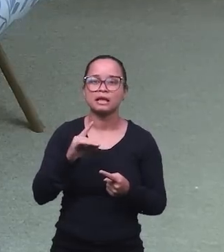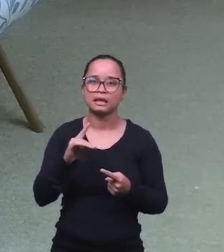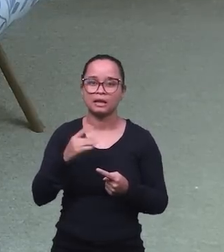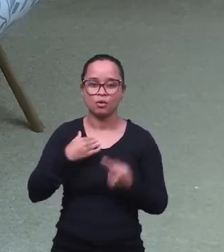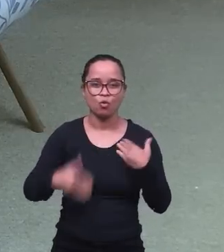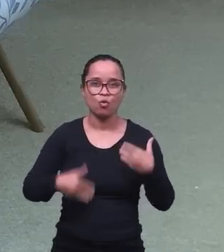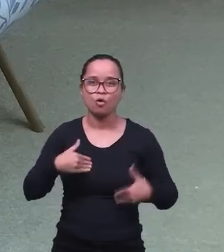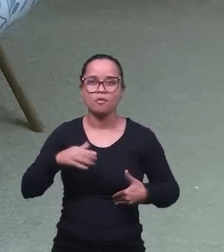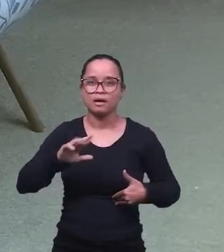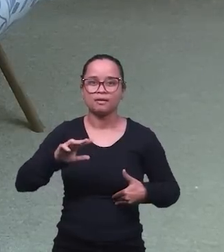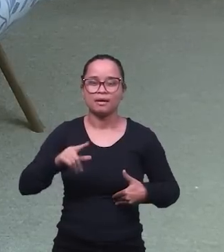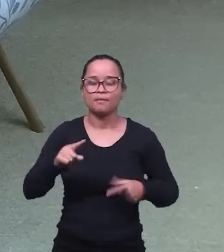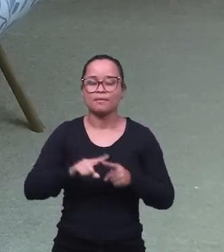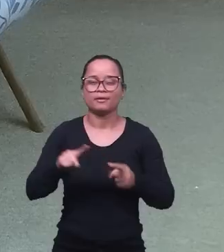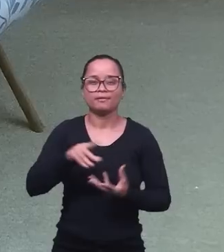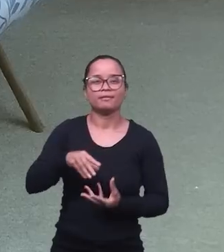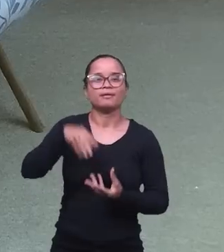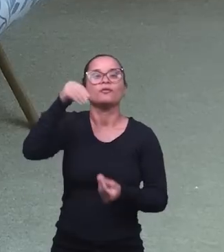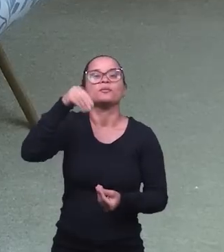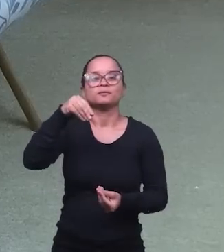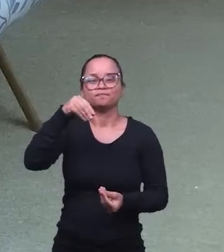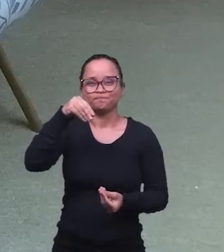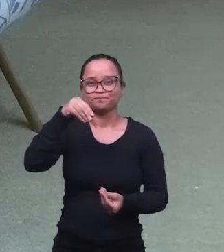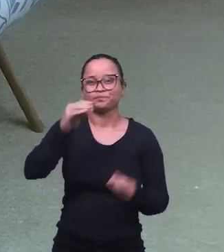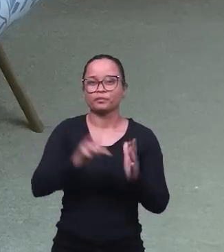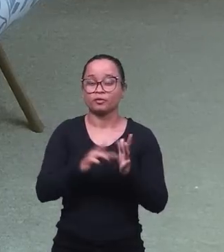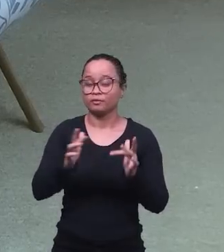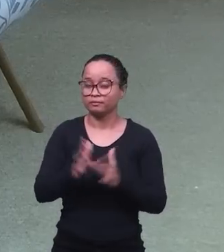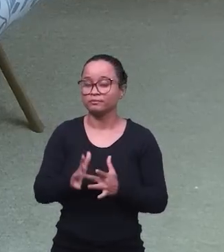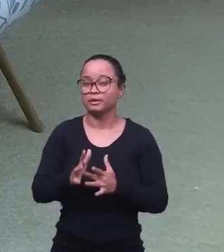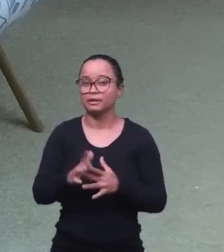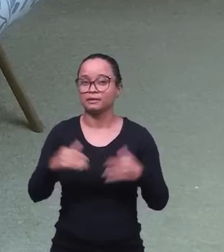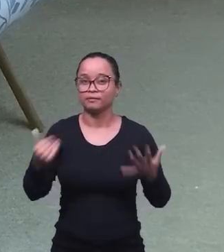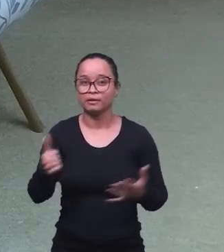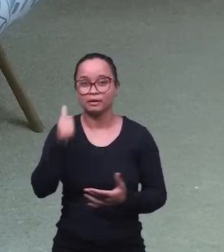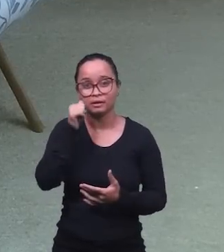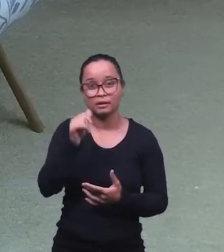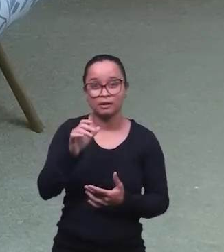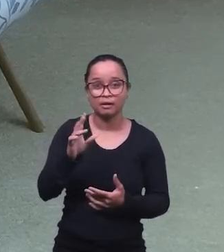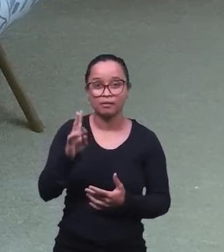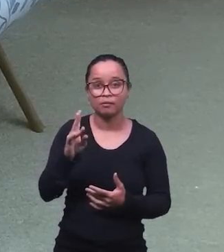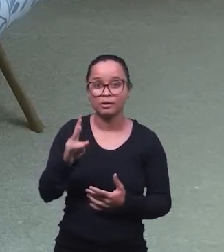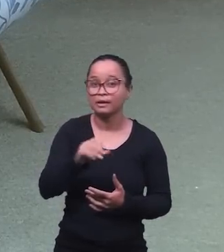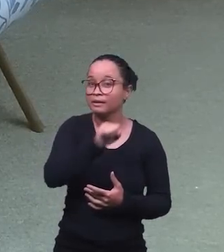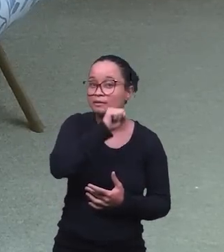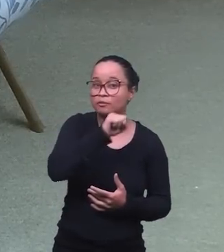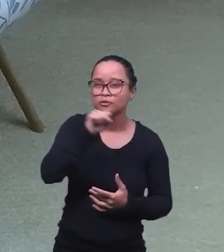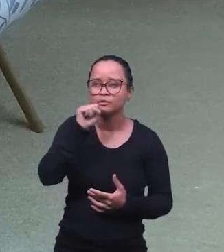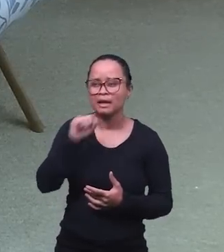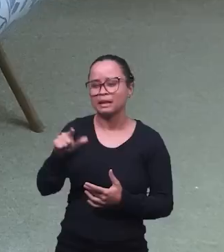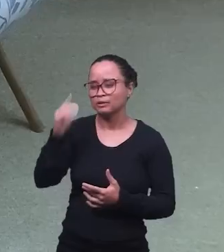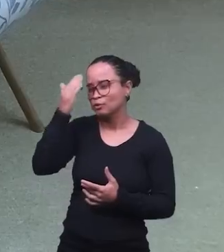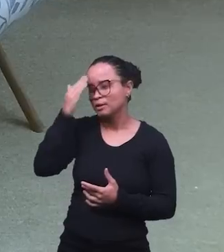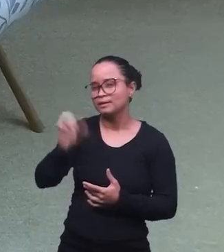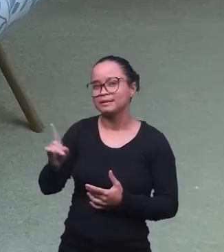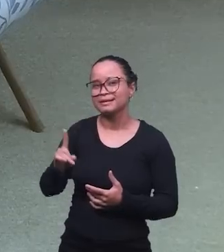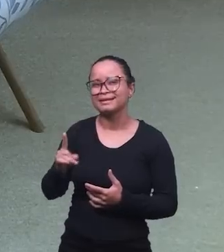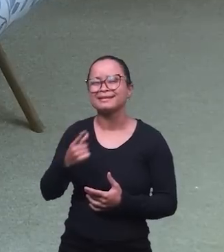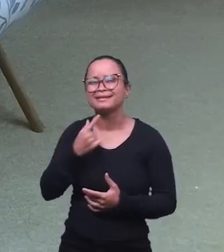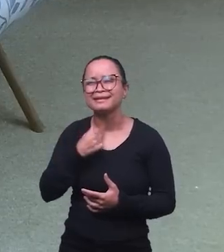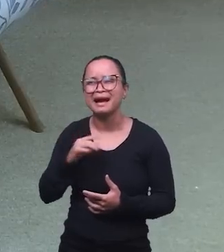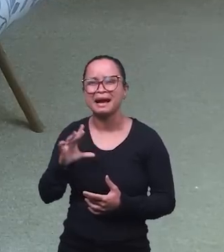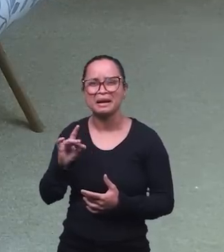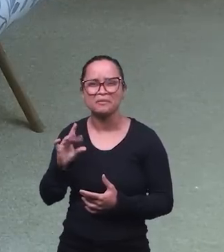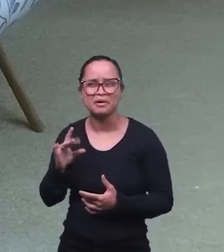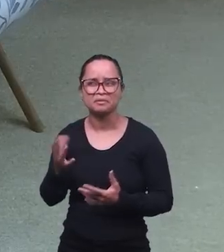da alma, não uma sede física, né? Então, quando Jesus ali, ele fala ali com a mulher ali samaritana, a mulher também não tinha entendimento